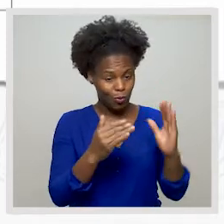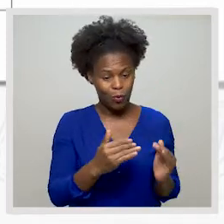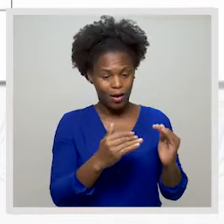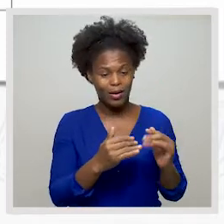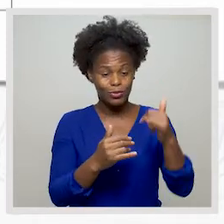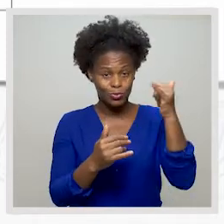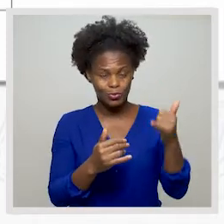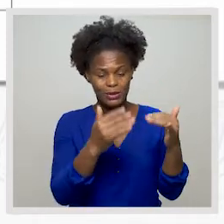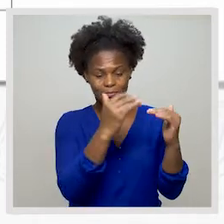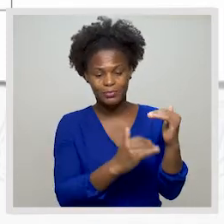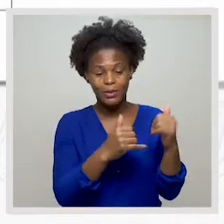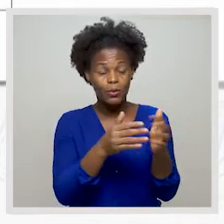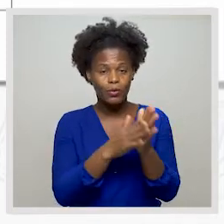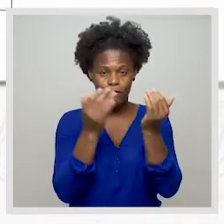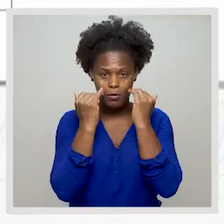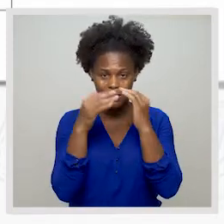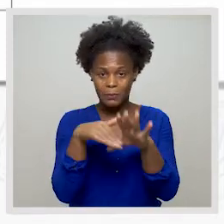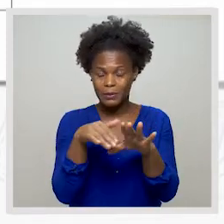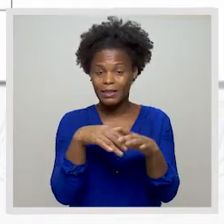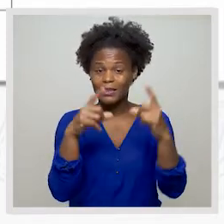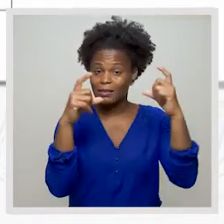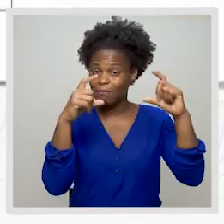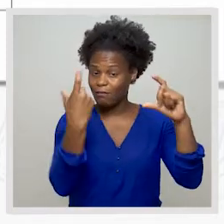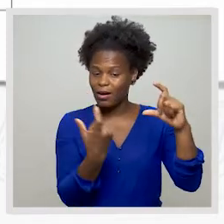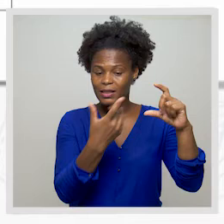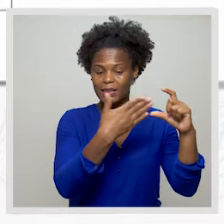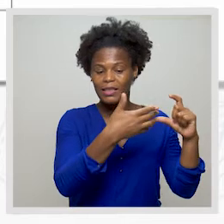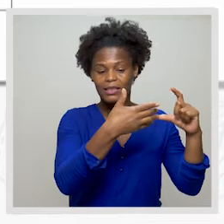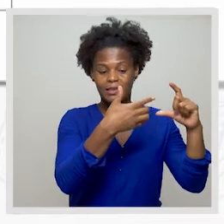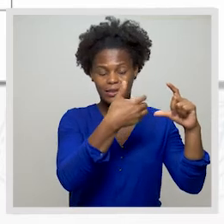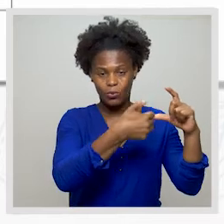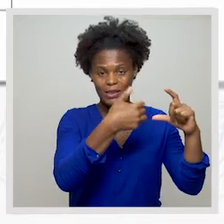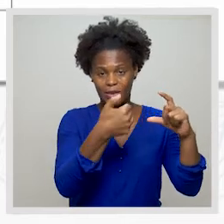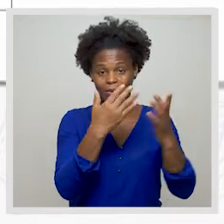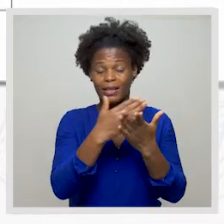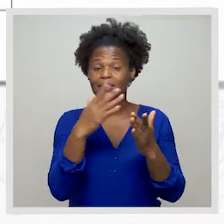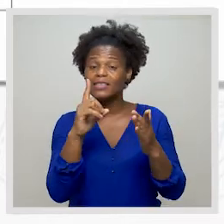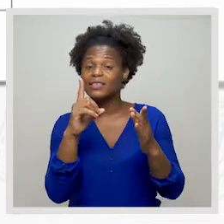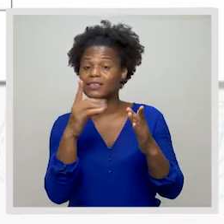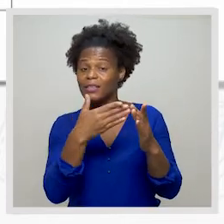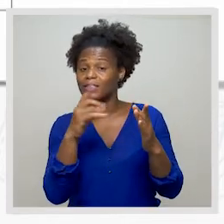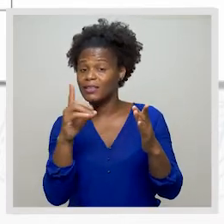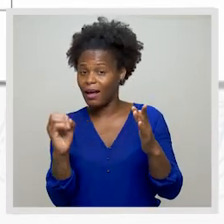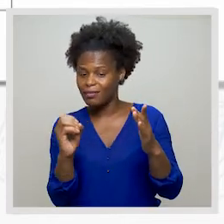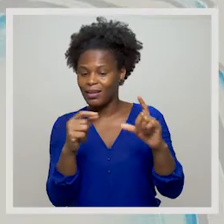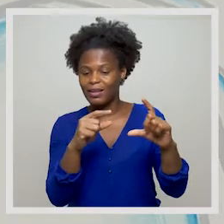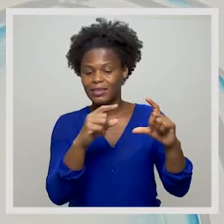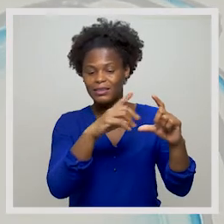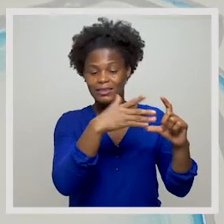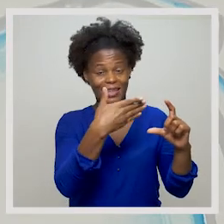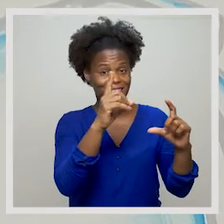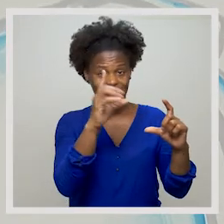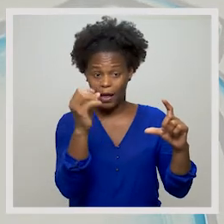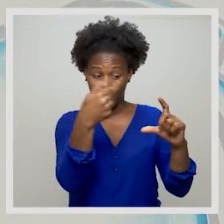classe, todos os dados que pertencem ao intervalo de 155 a 160 exclusivo, ou